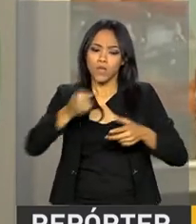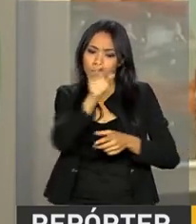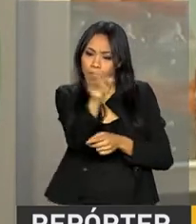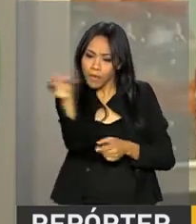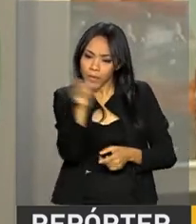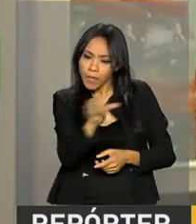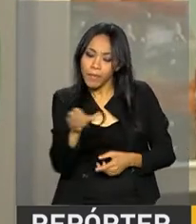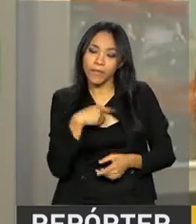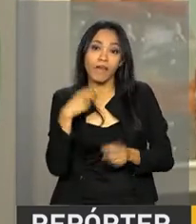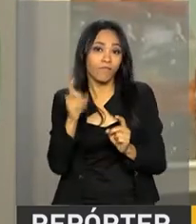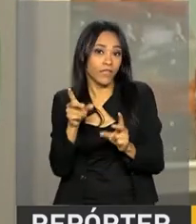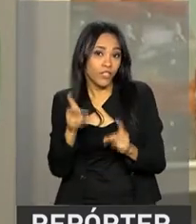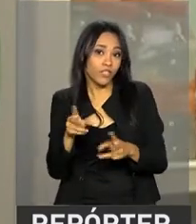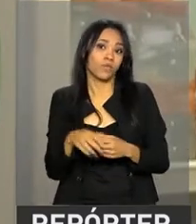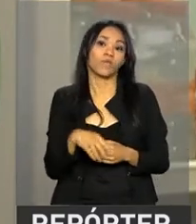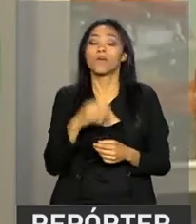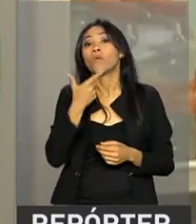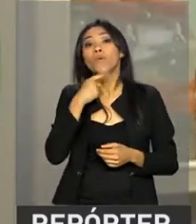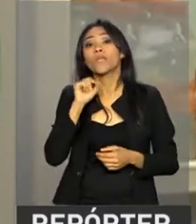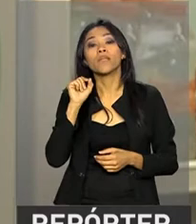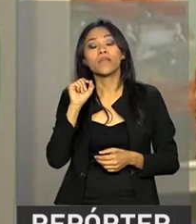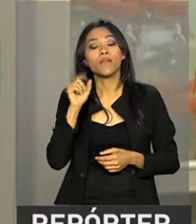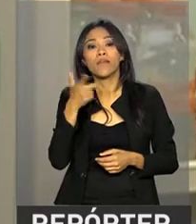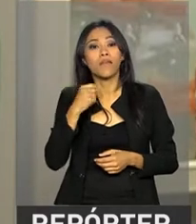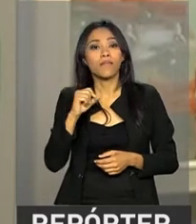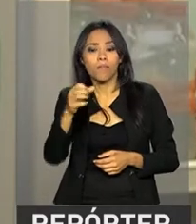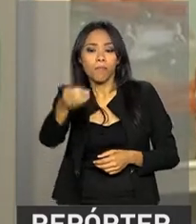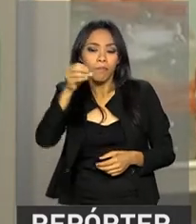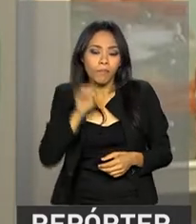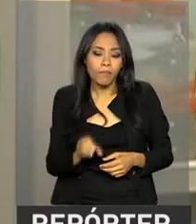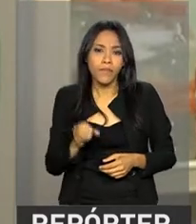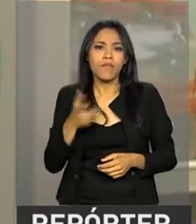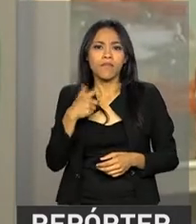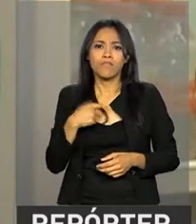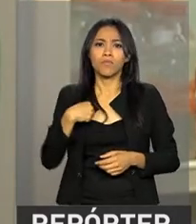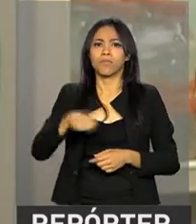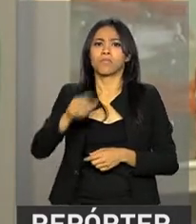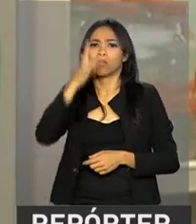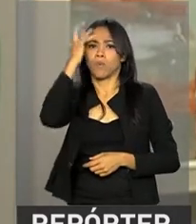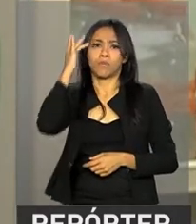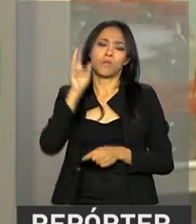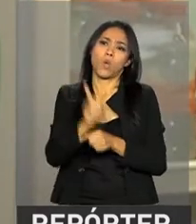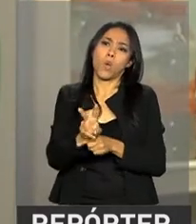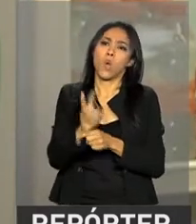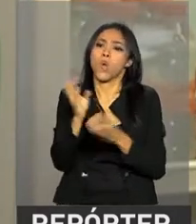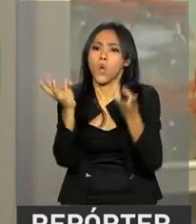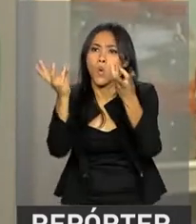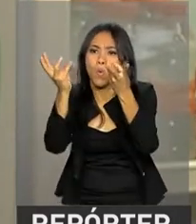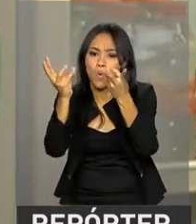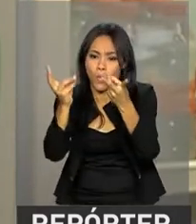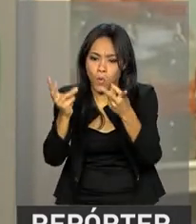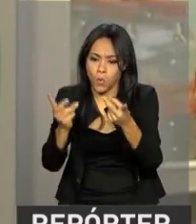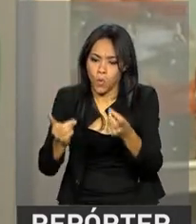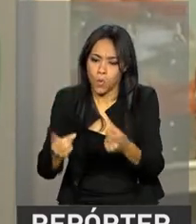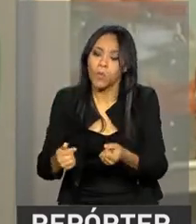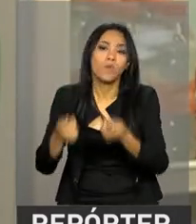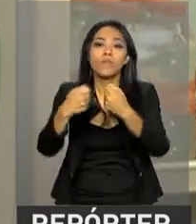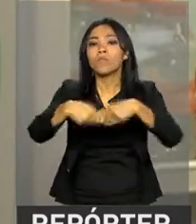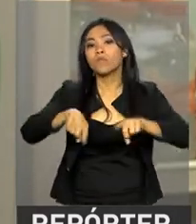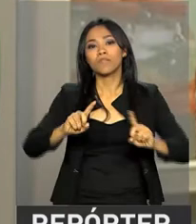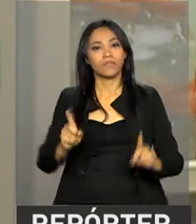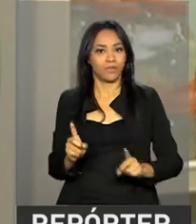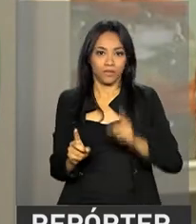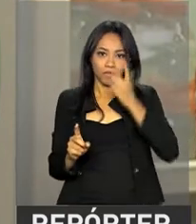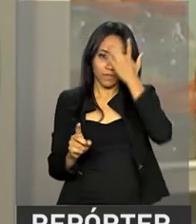o que está acontecendo todo dia sem precisar botar um funcionário para fazer essa contagem manualmente é você consegue identificar